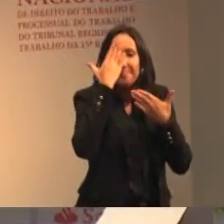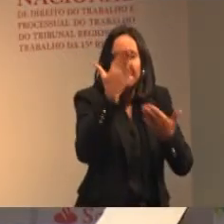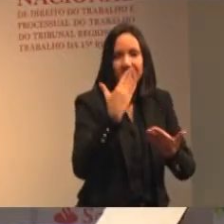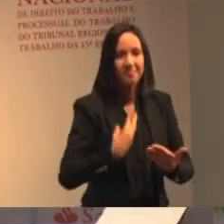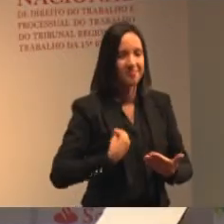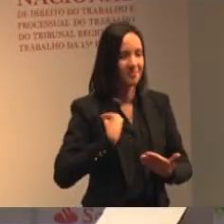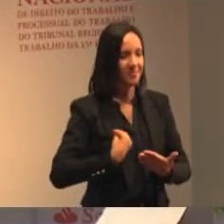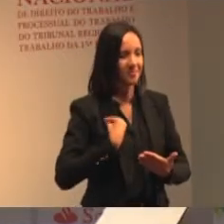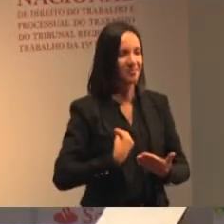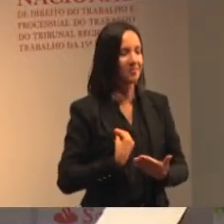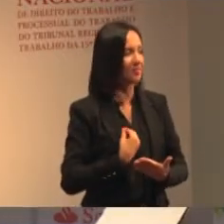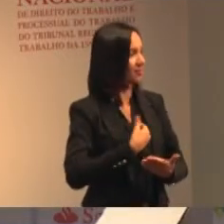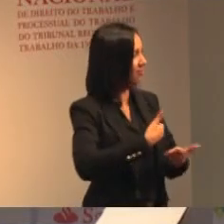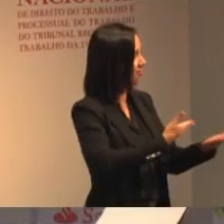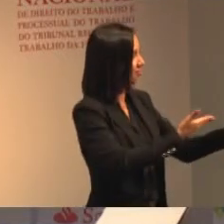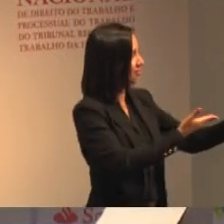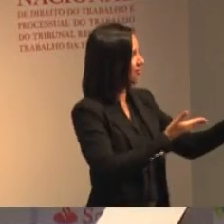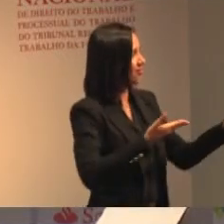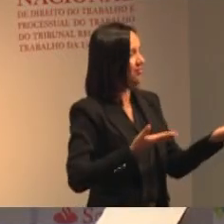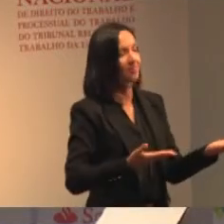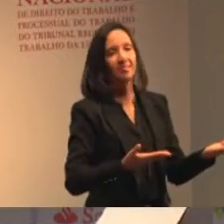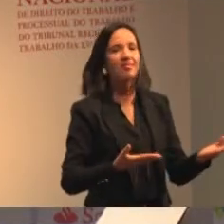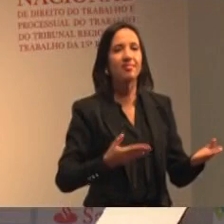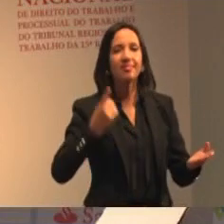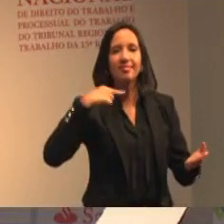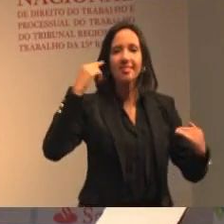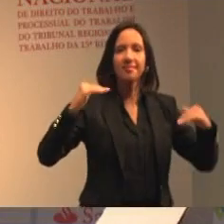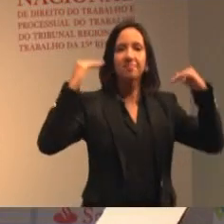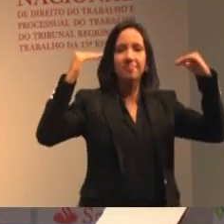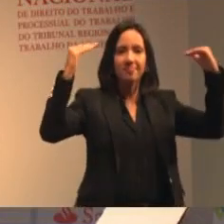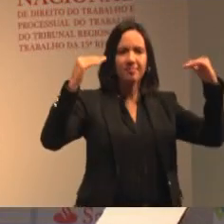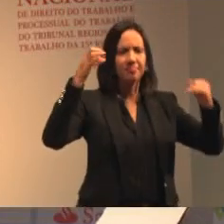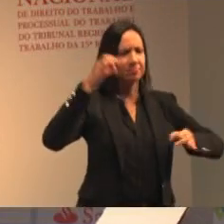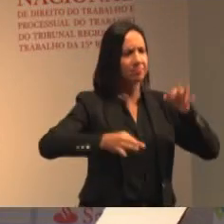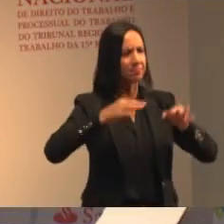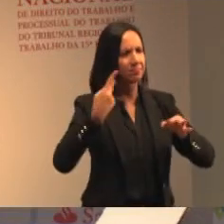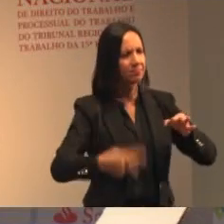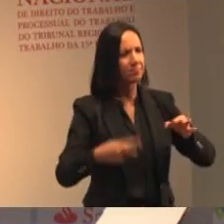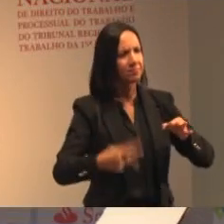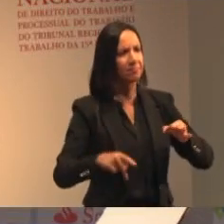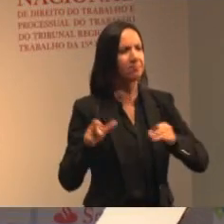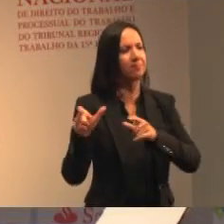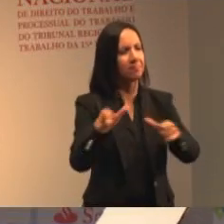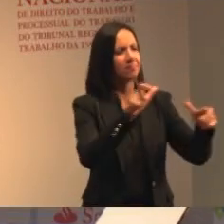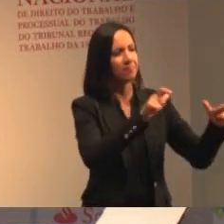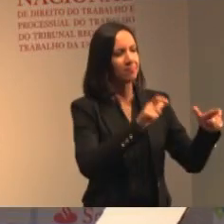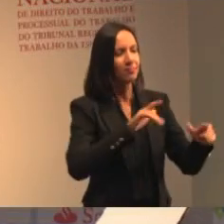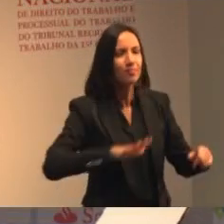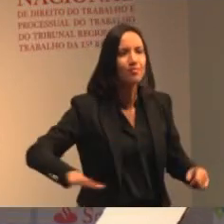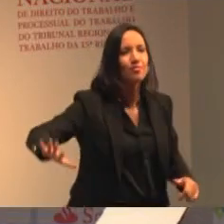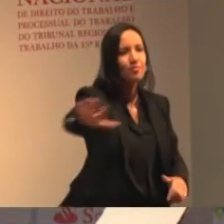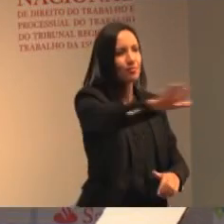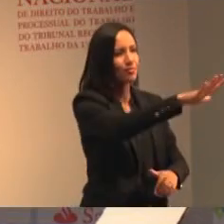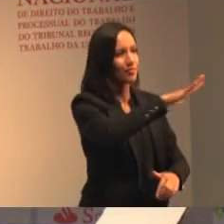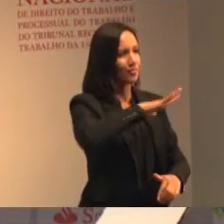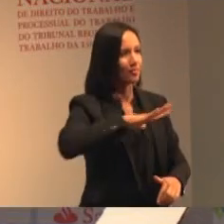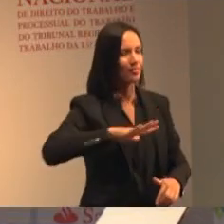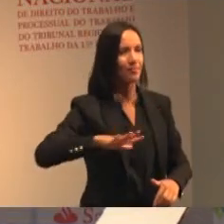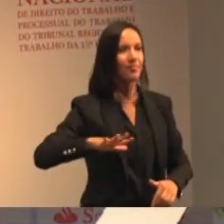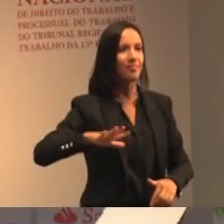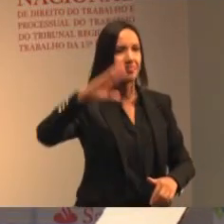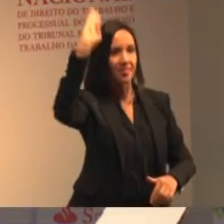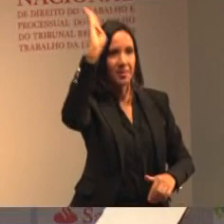Colegas desembargadores, juízes aqui da região, de todo o território